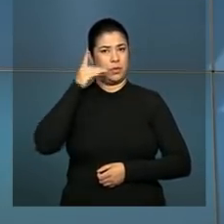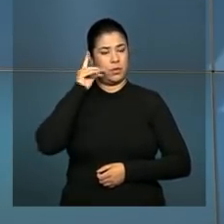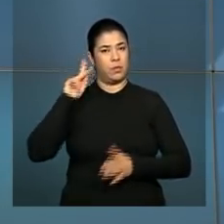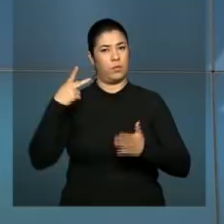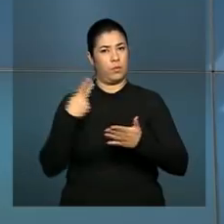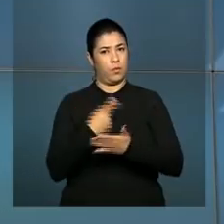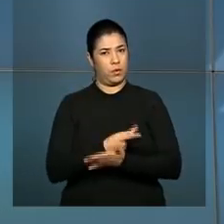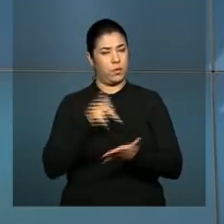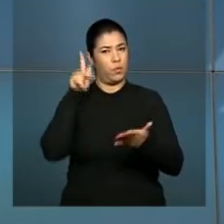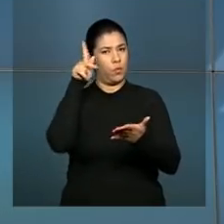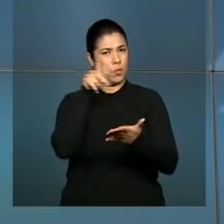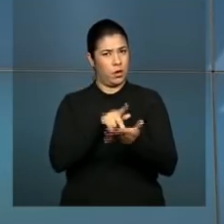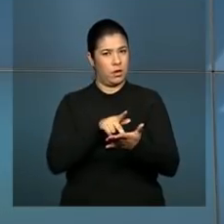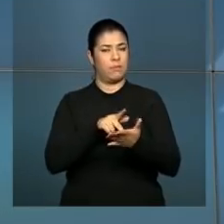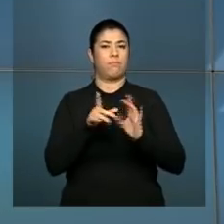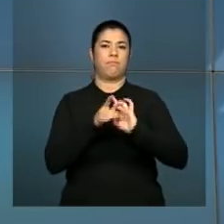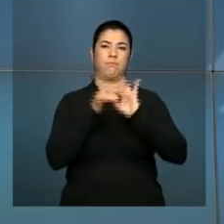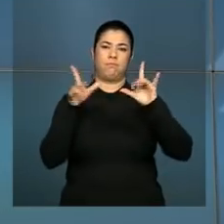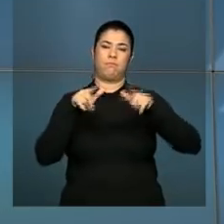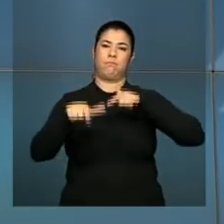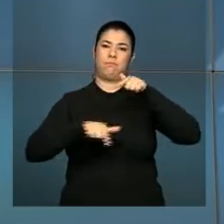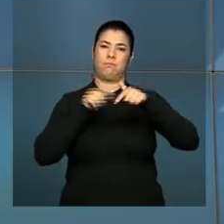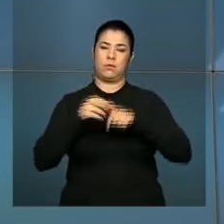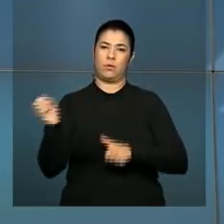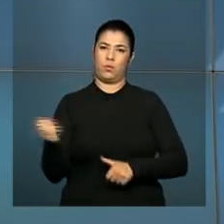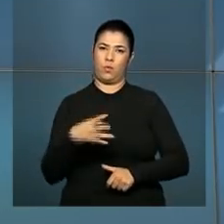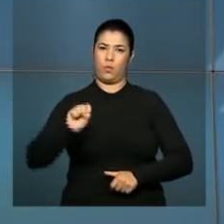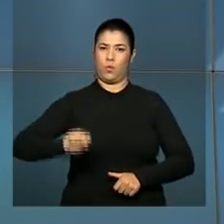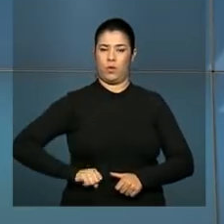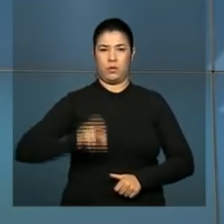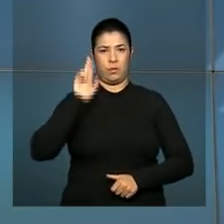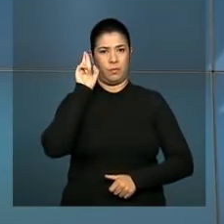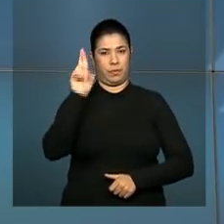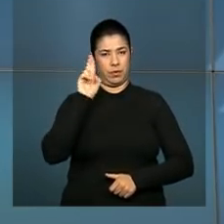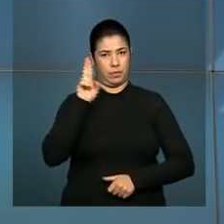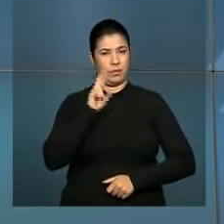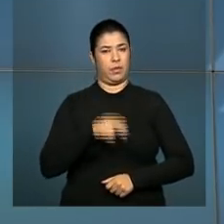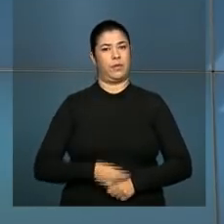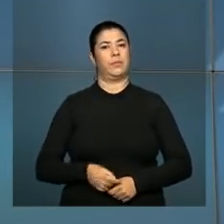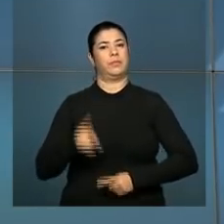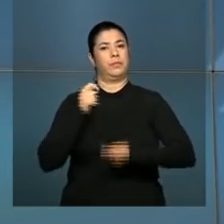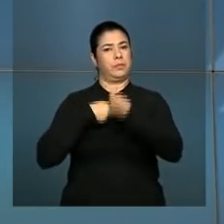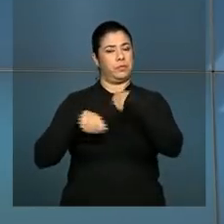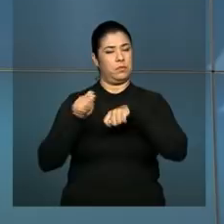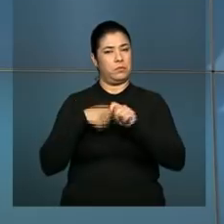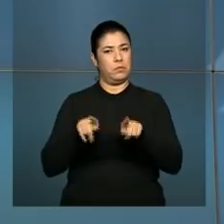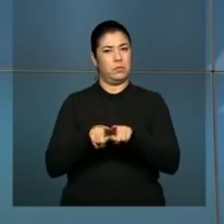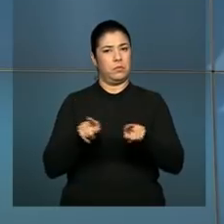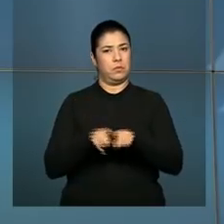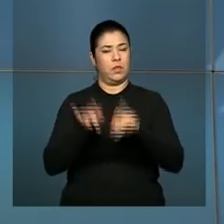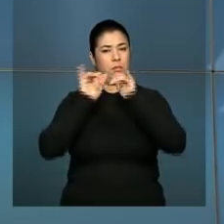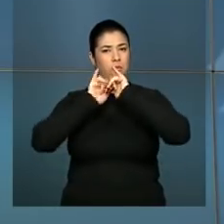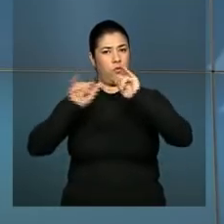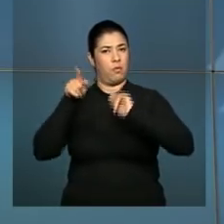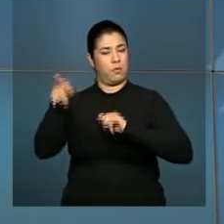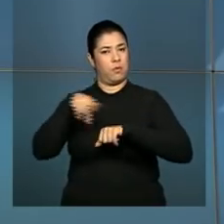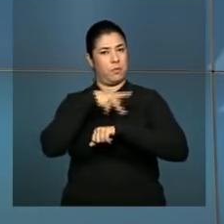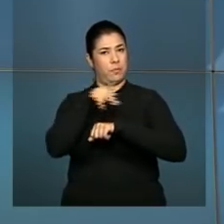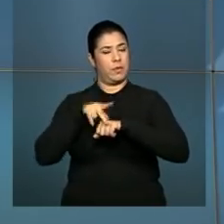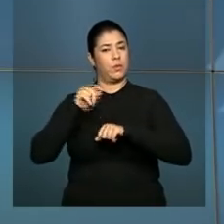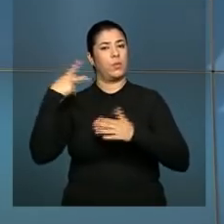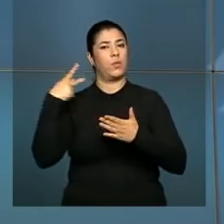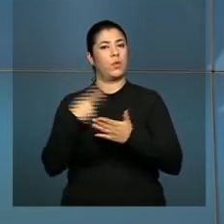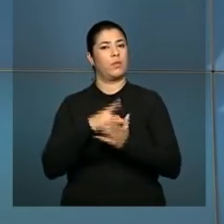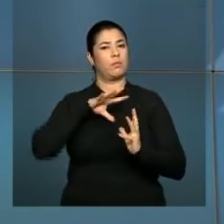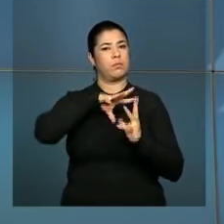cerimônia oficializa a atuação no Brasil dos novos embaixadores, que são responsáveis por representar, negociar e informar o seu país do